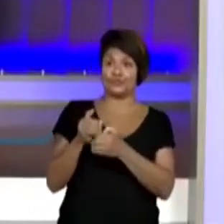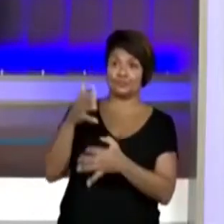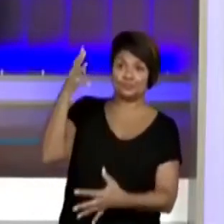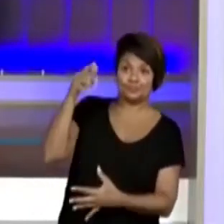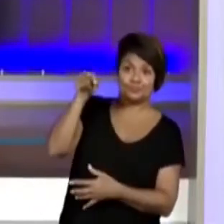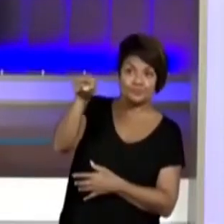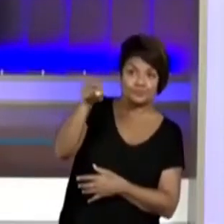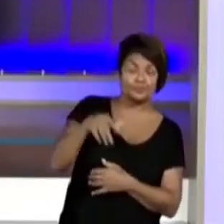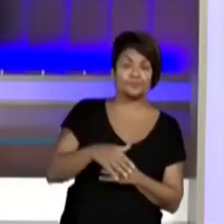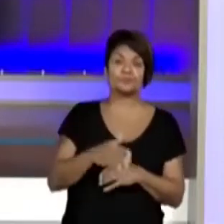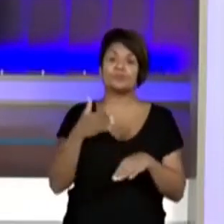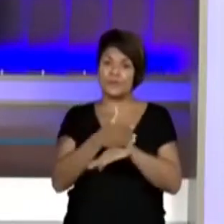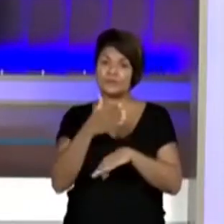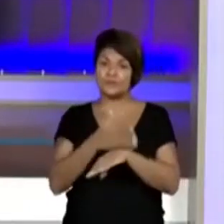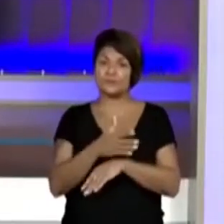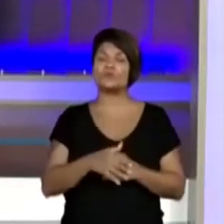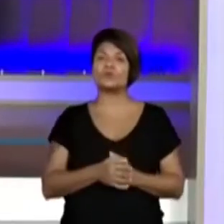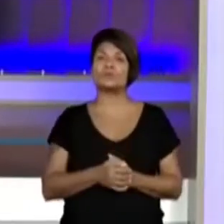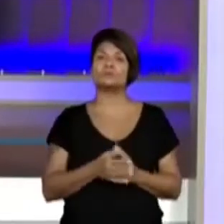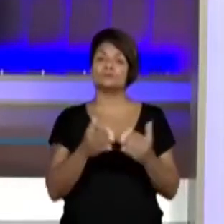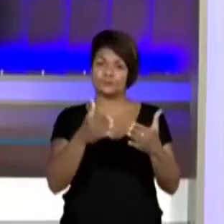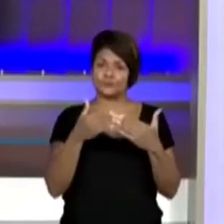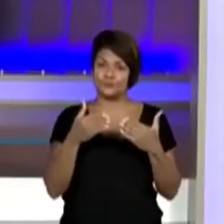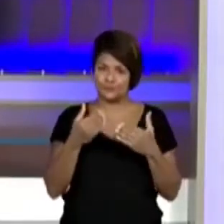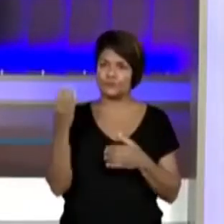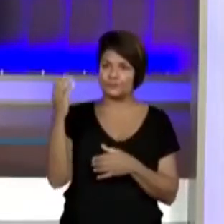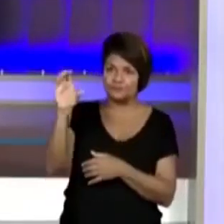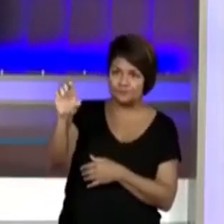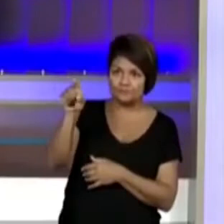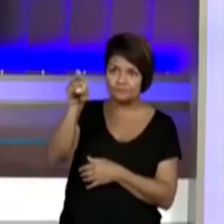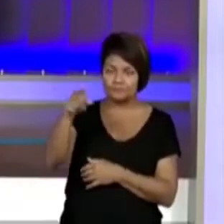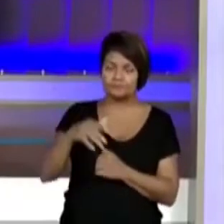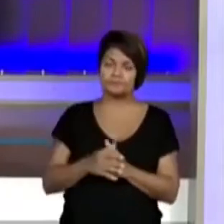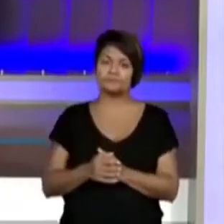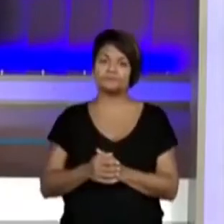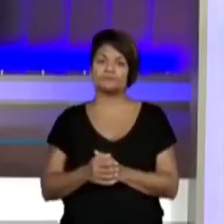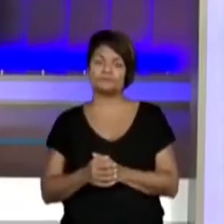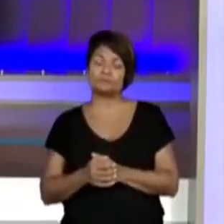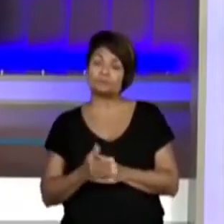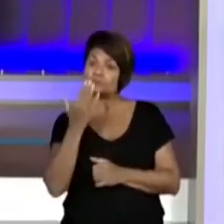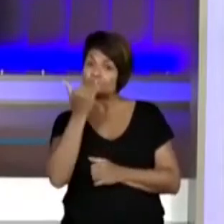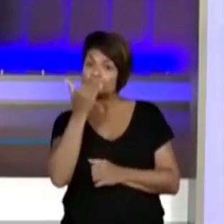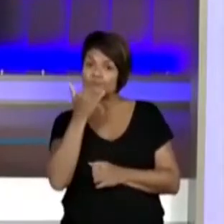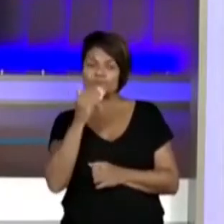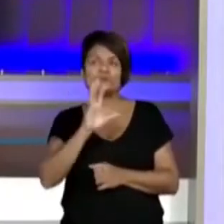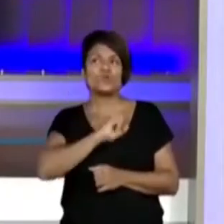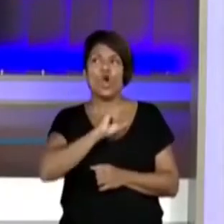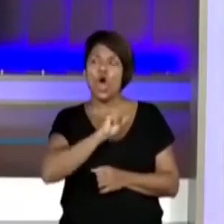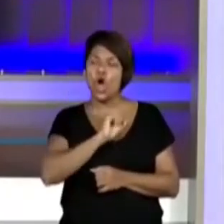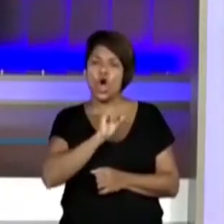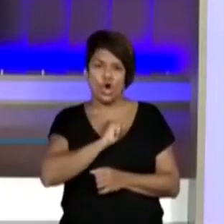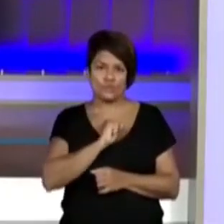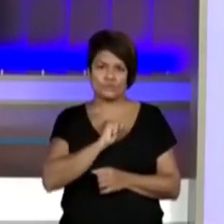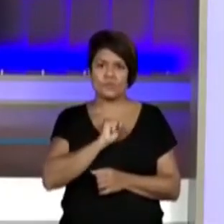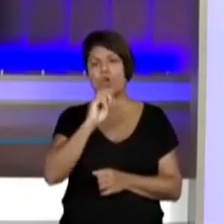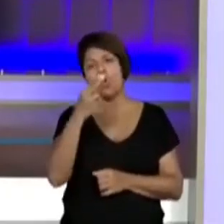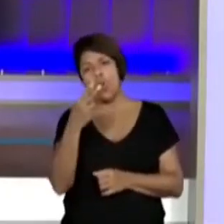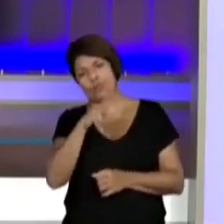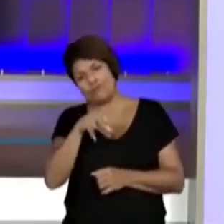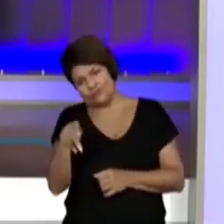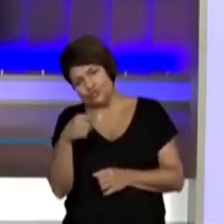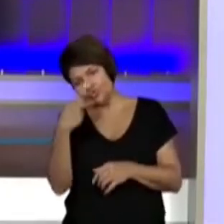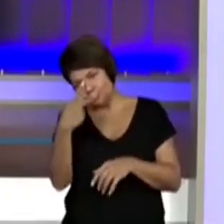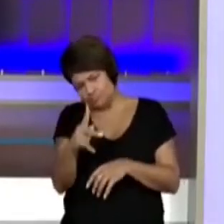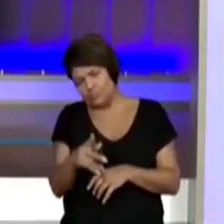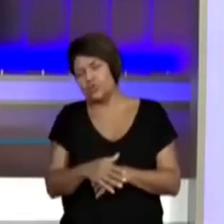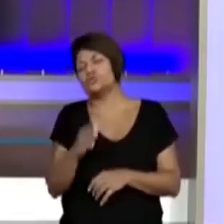participam, eu pediria a gentileza de escreverem no chat os pratos preferidos dos estudantes ou mesmo de vocês mesmos. E